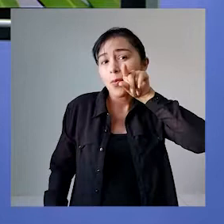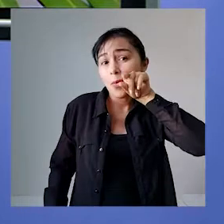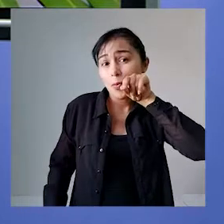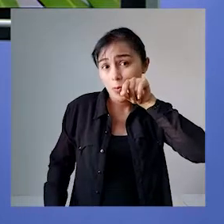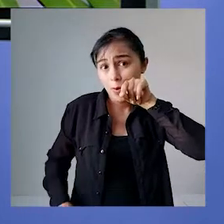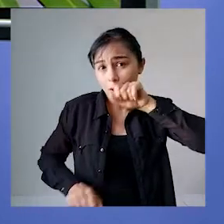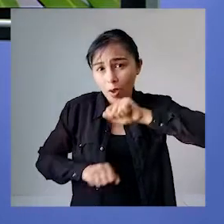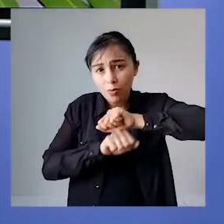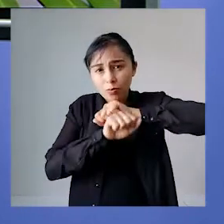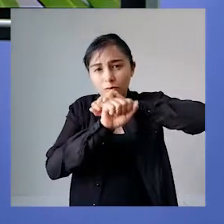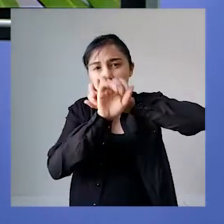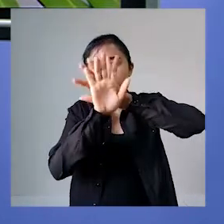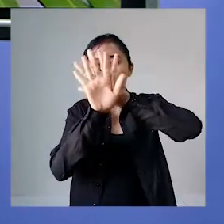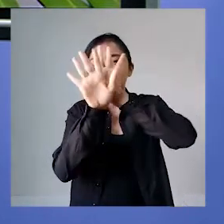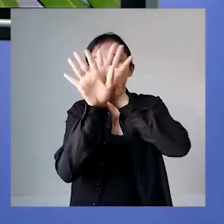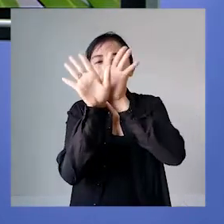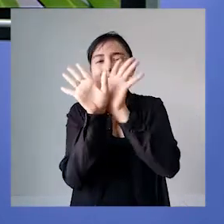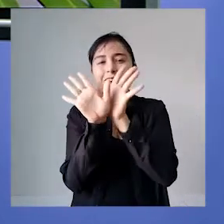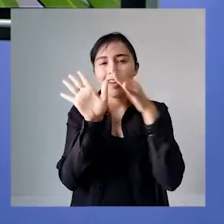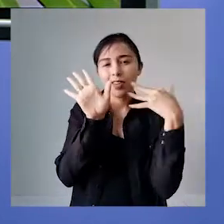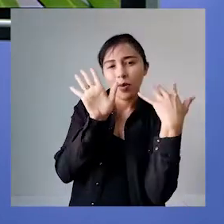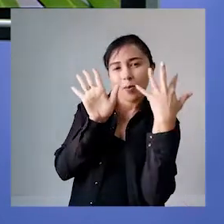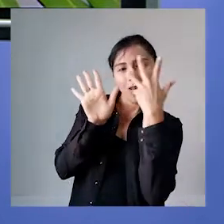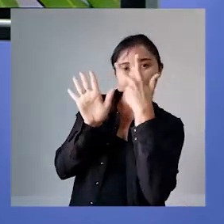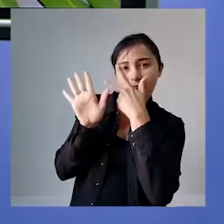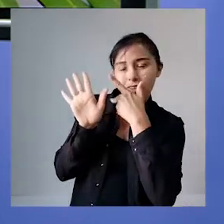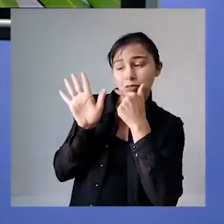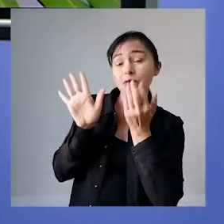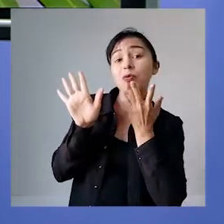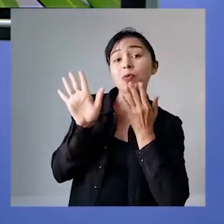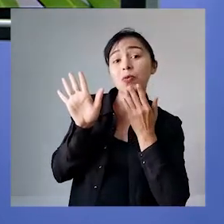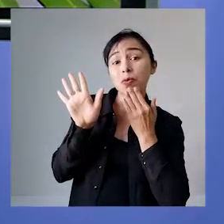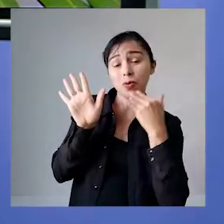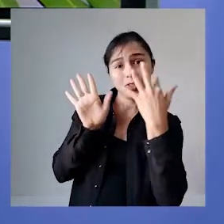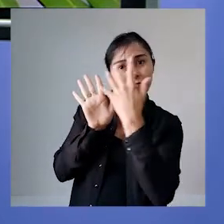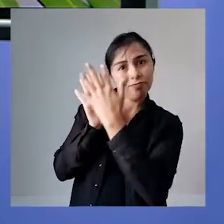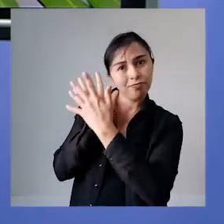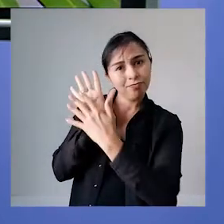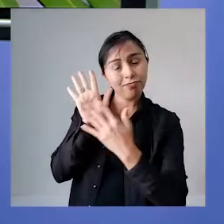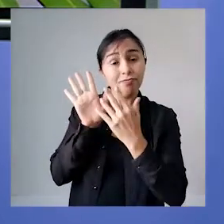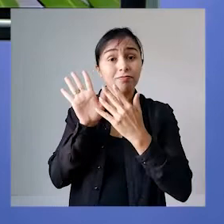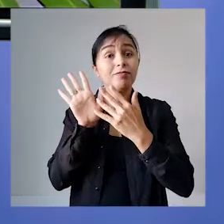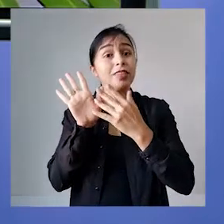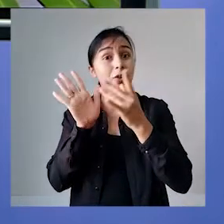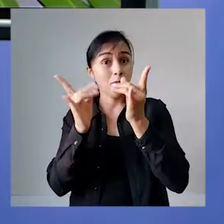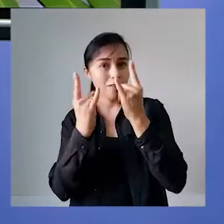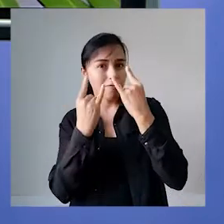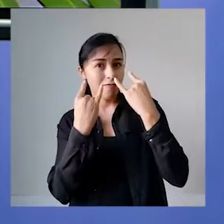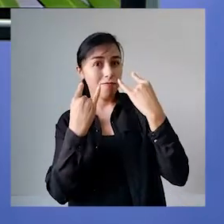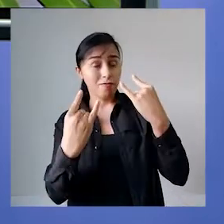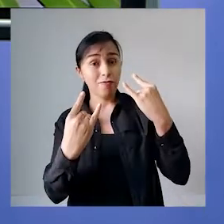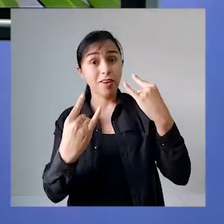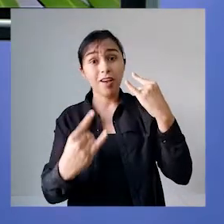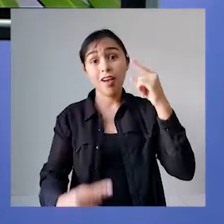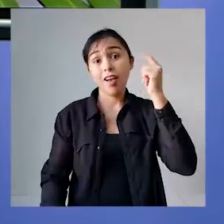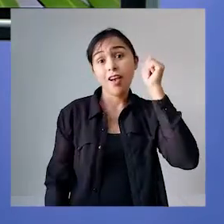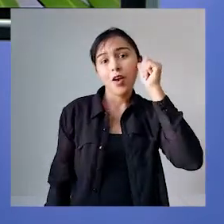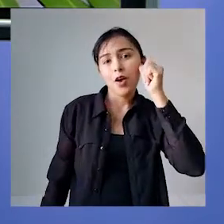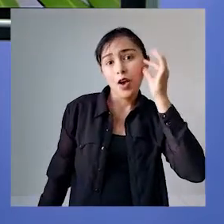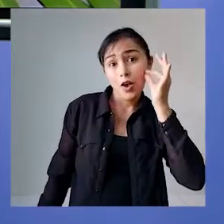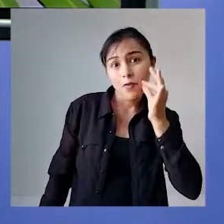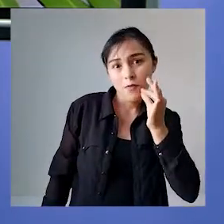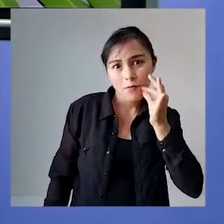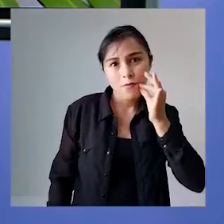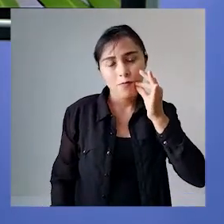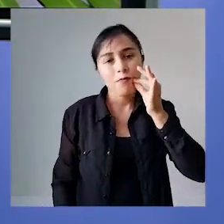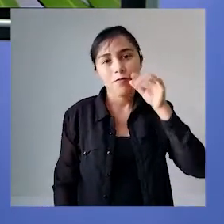chama da fêmea. Isso já foi objeto de estudo que mostra que quanto mais coloridos, com cores mais vibrantes, melhor